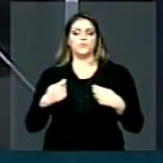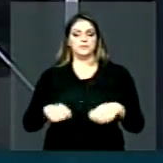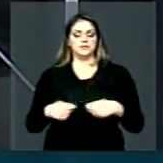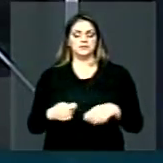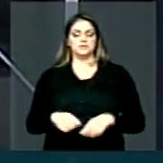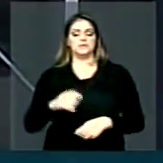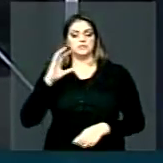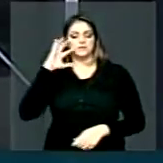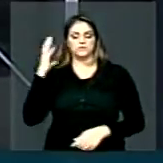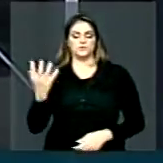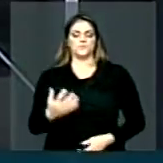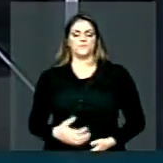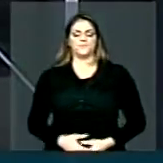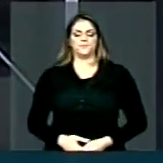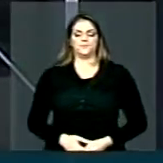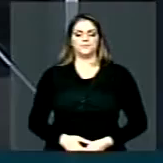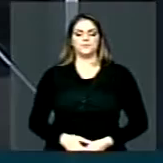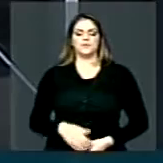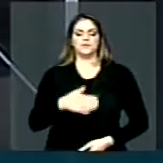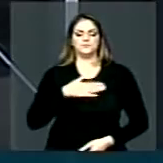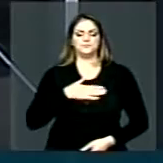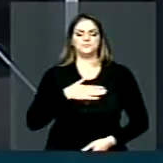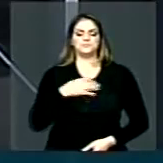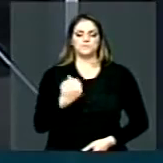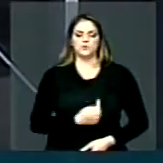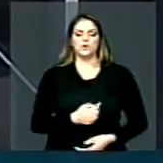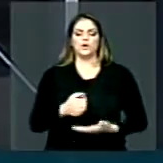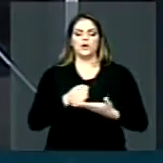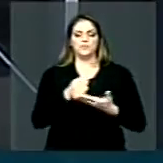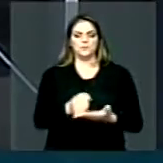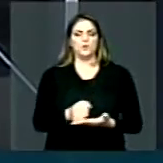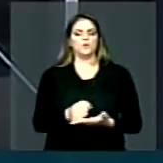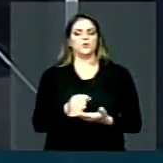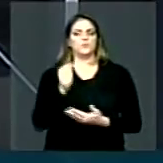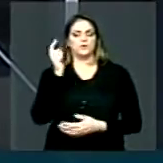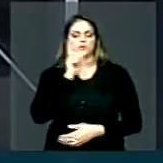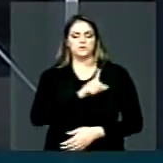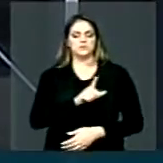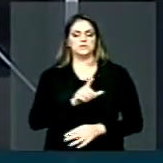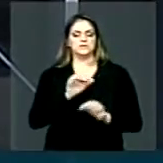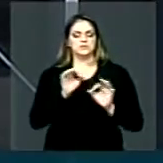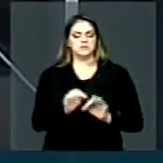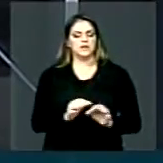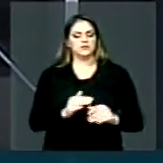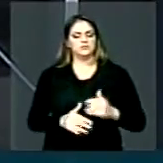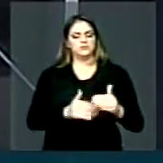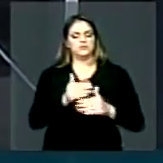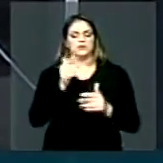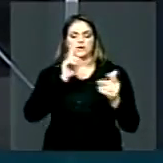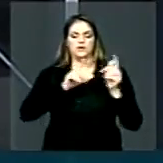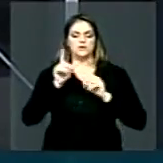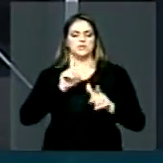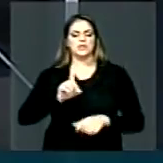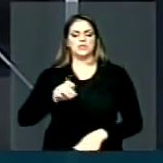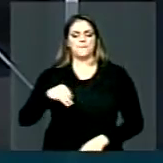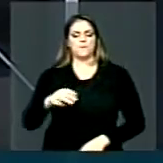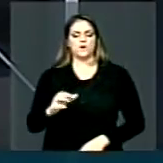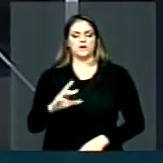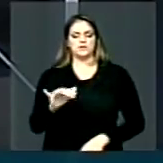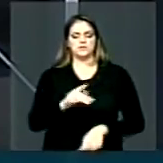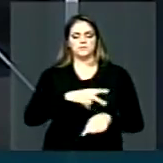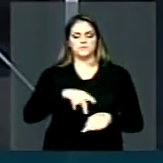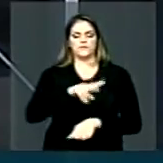decidir. Por isso, nosso apoio à legitimidade, à legalidade e o avanço das conquistas democráticas